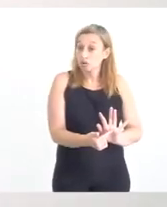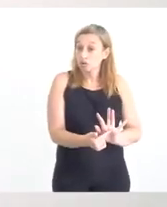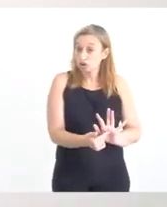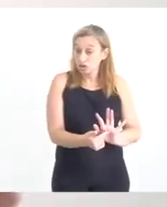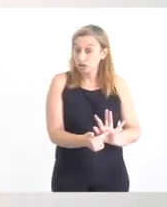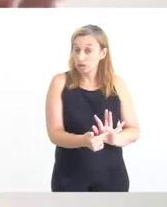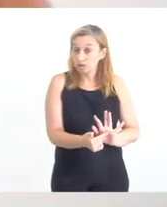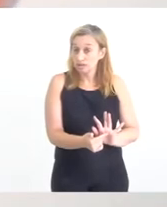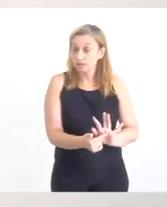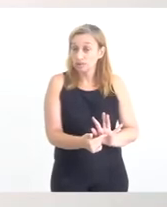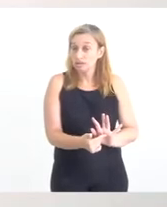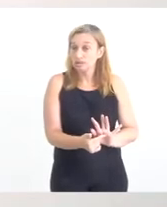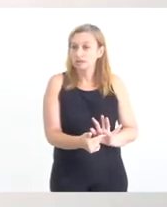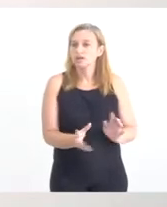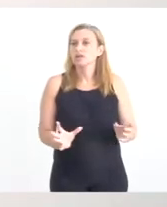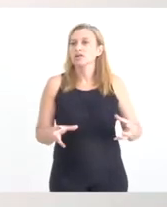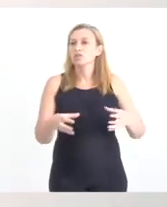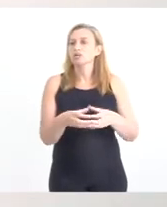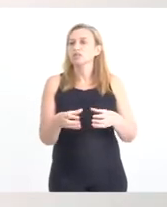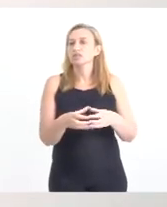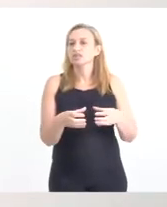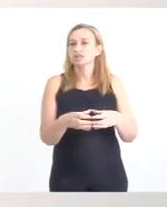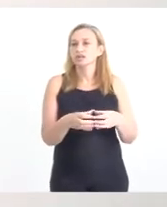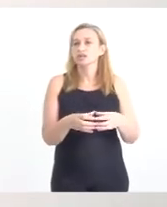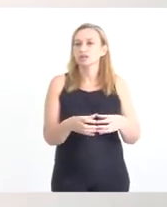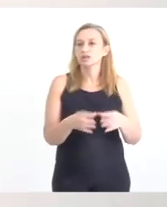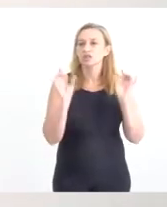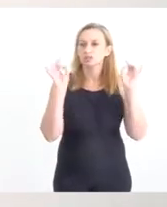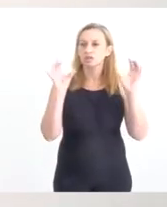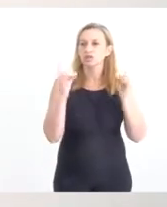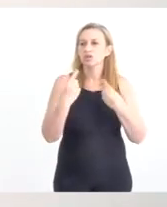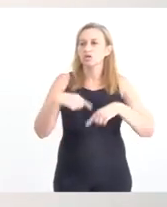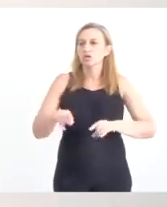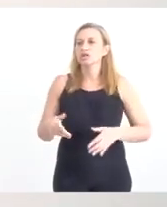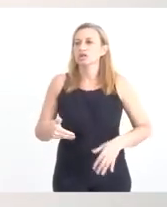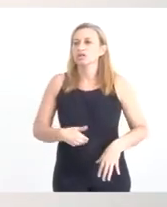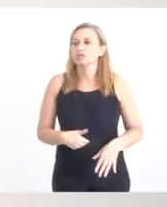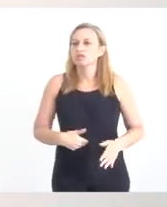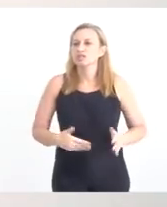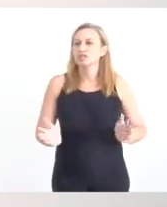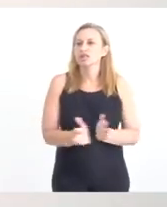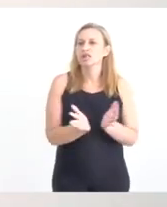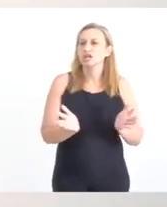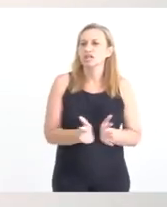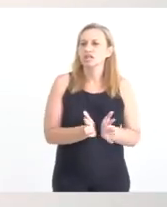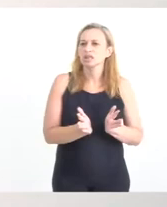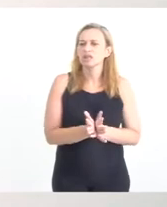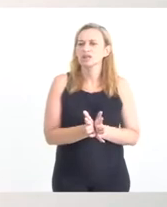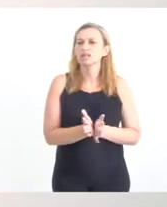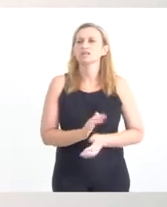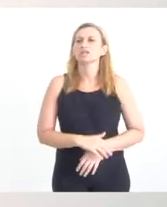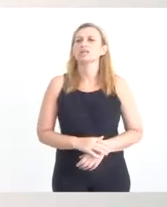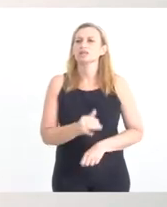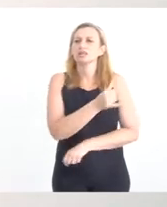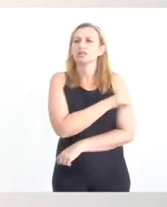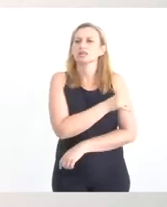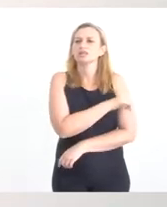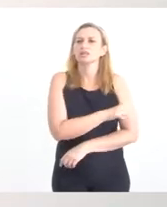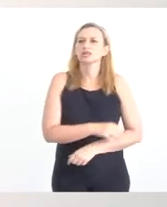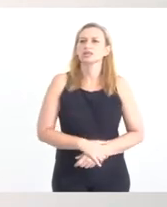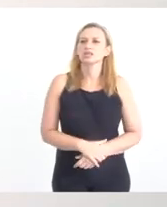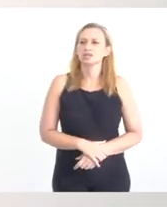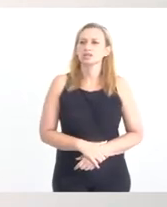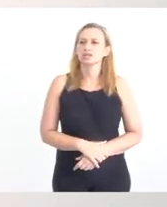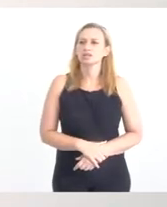preliminar da comissão especial de enfrentamento da miséria e combate a extrema pobreza do Rio de